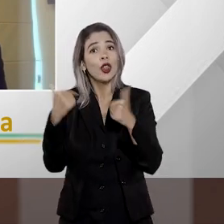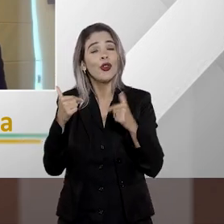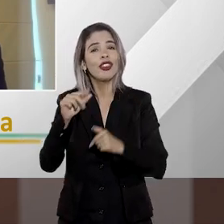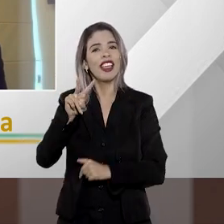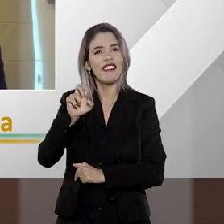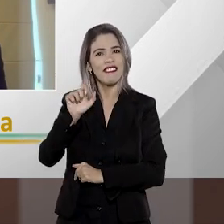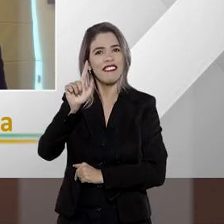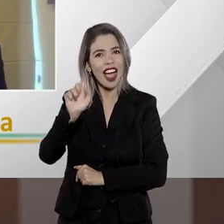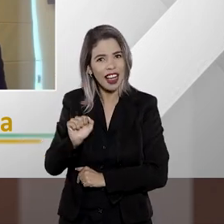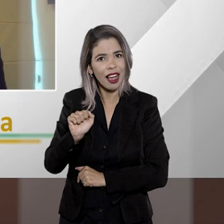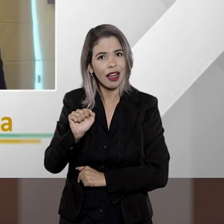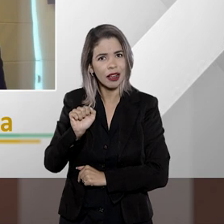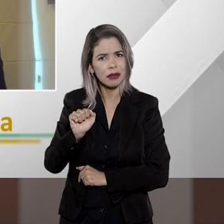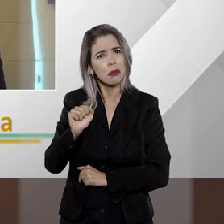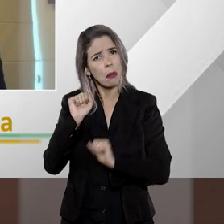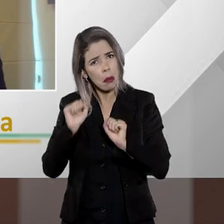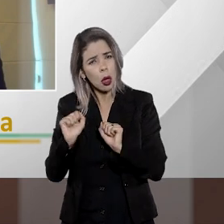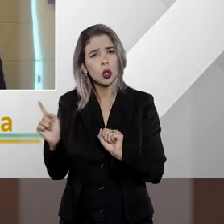de vagas?